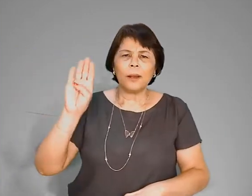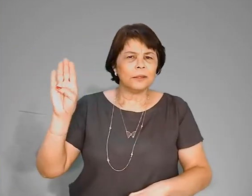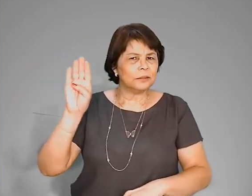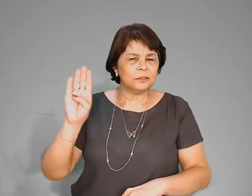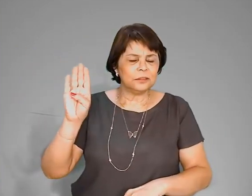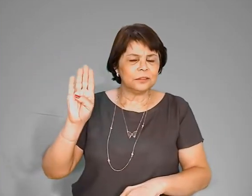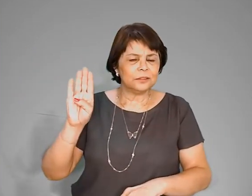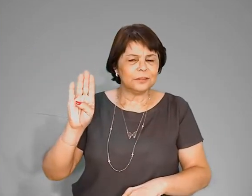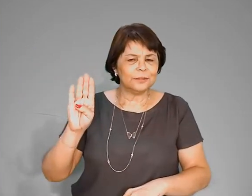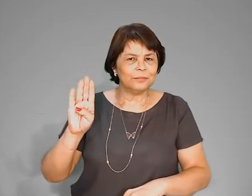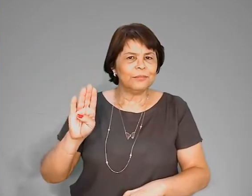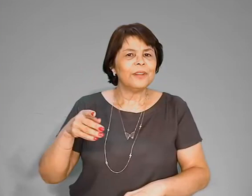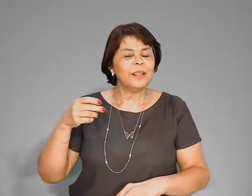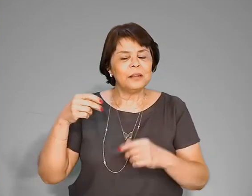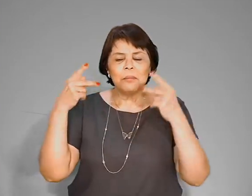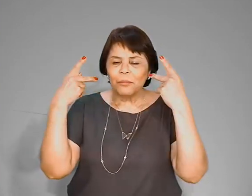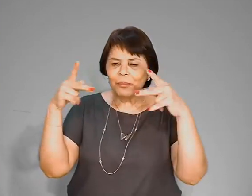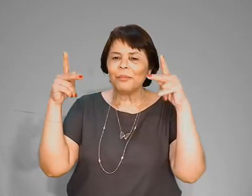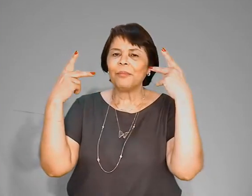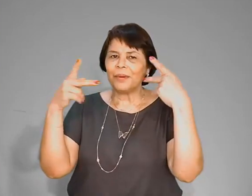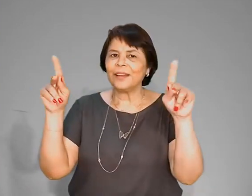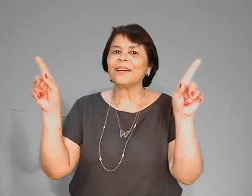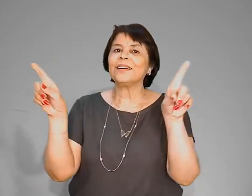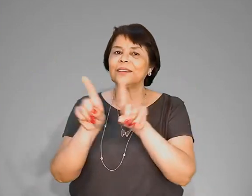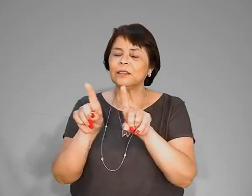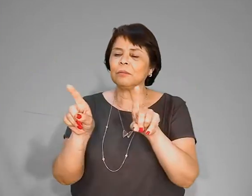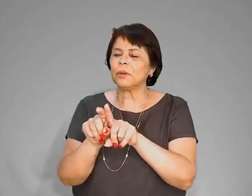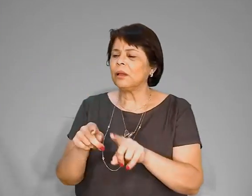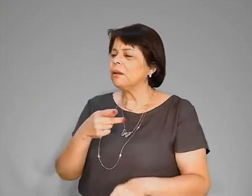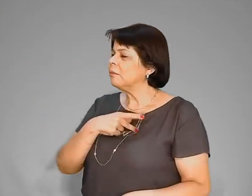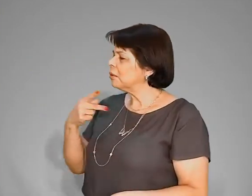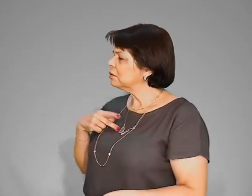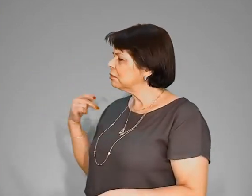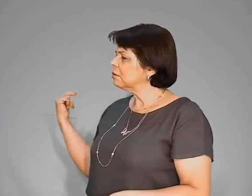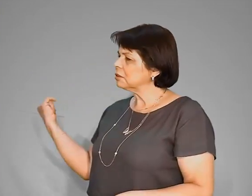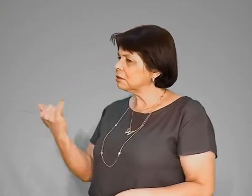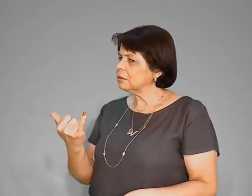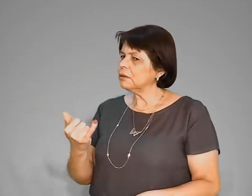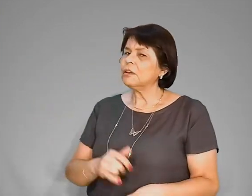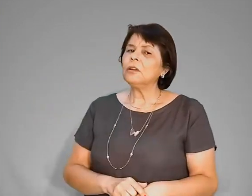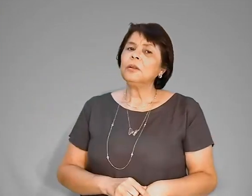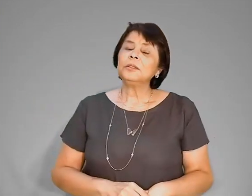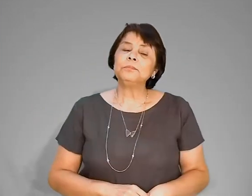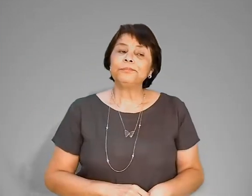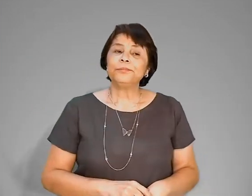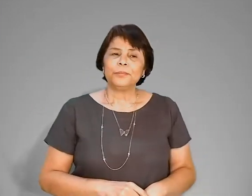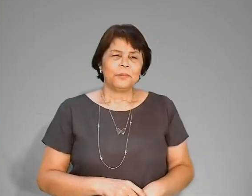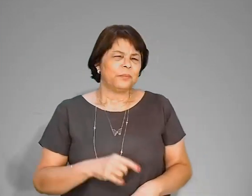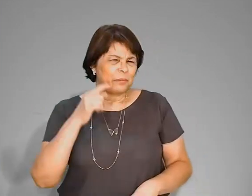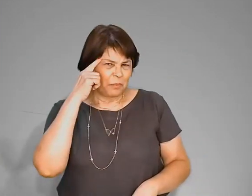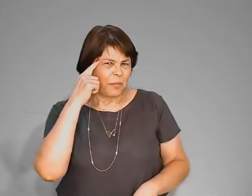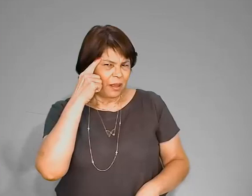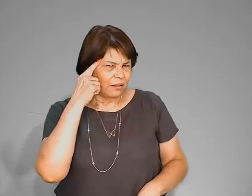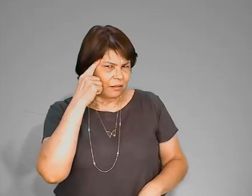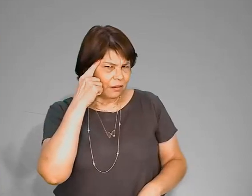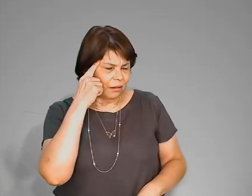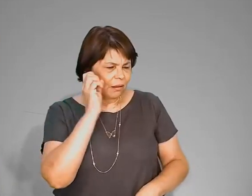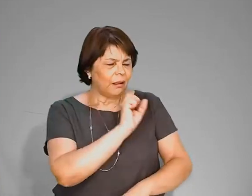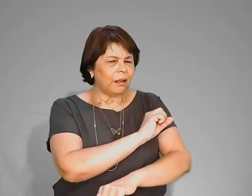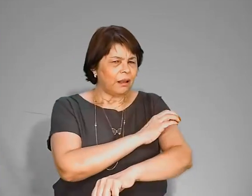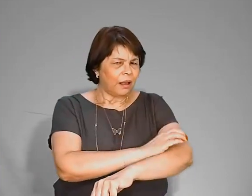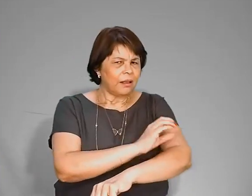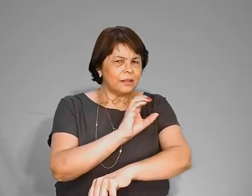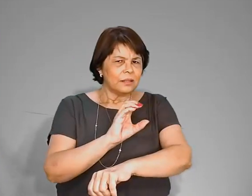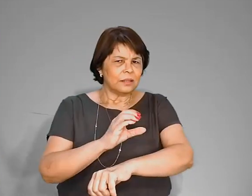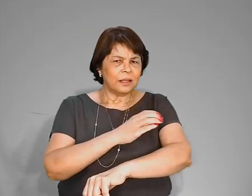apostolar. Não é essas pessoas que se intitulam apóstolo. Aquelas pessoas que Deus chama para esse tipo de